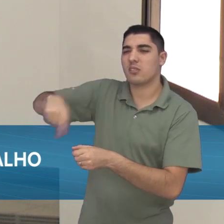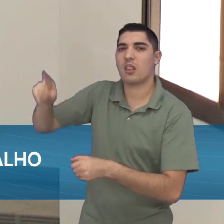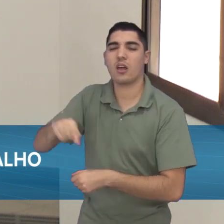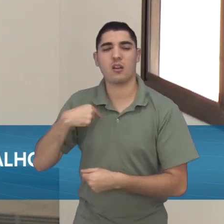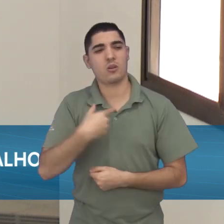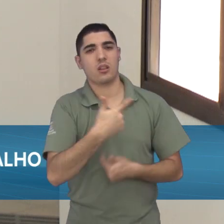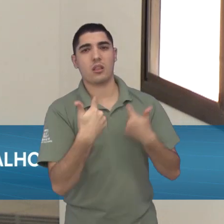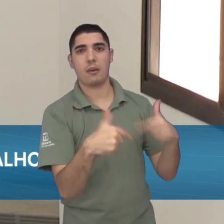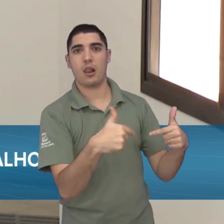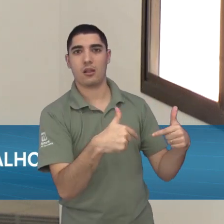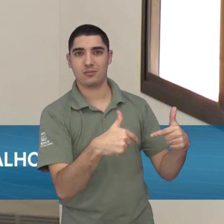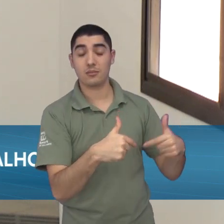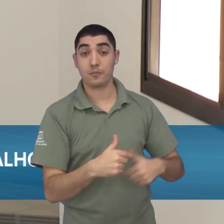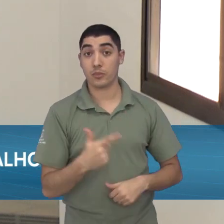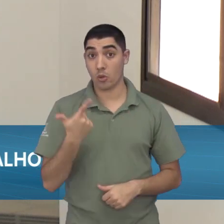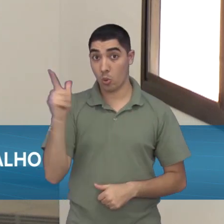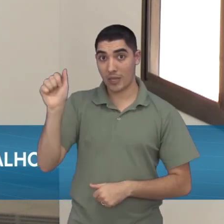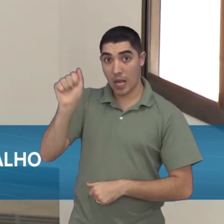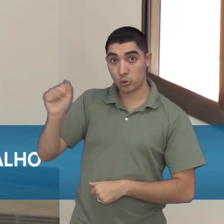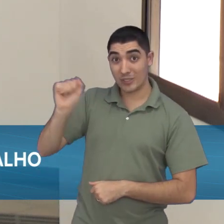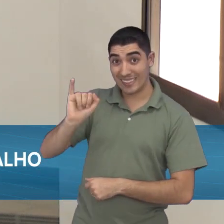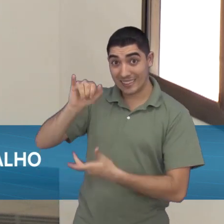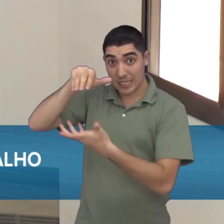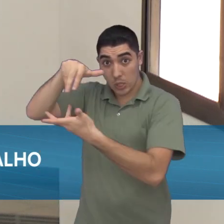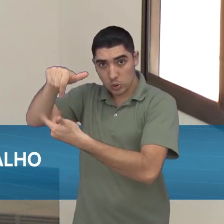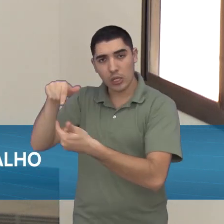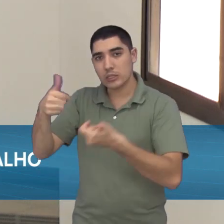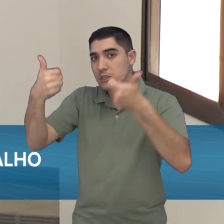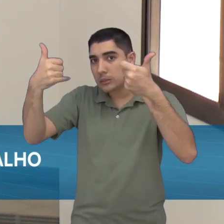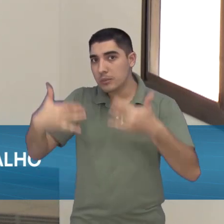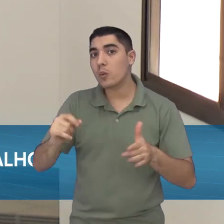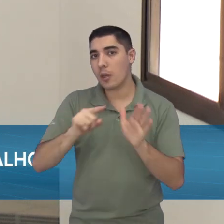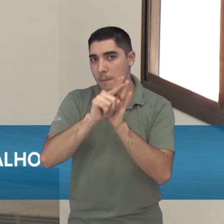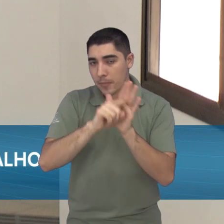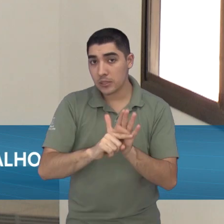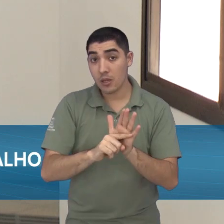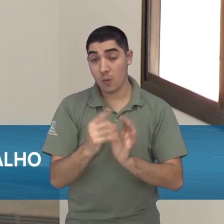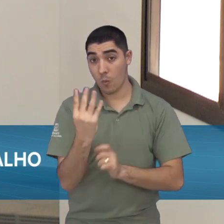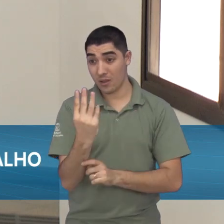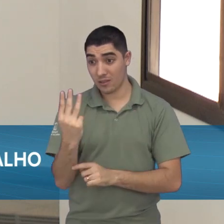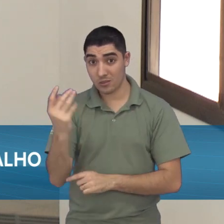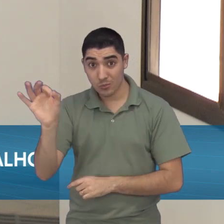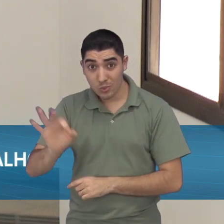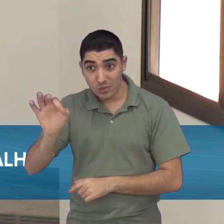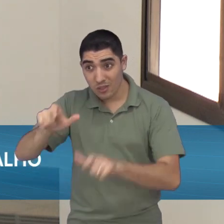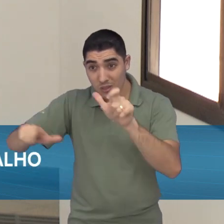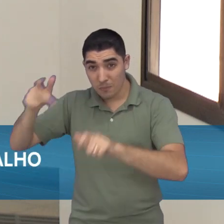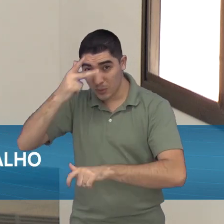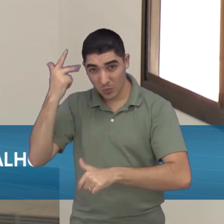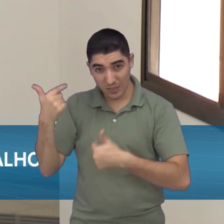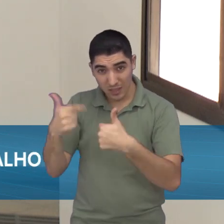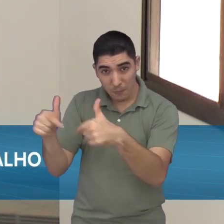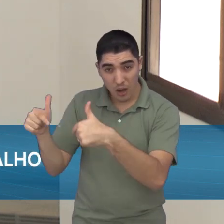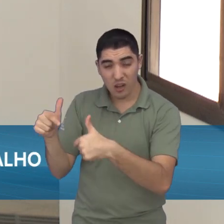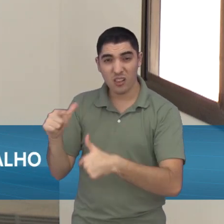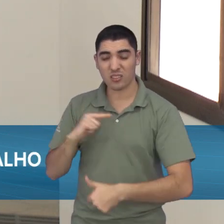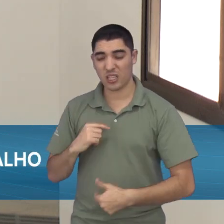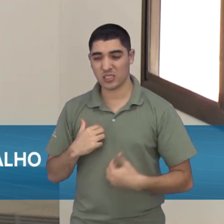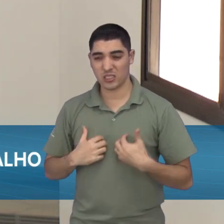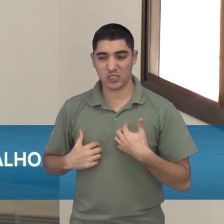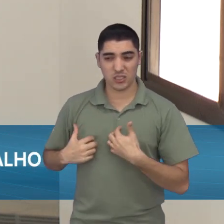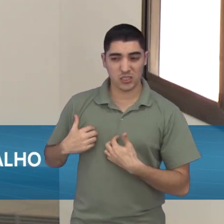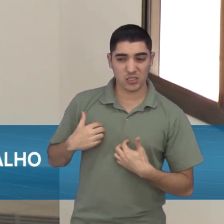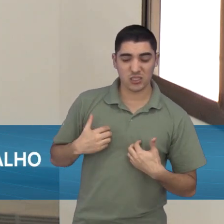uma associação internacional, mostrou que 43% dos trabalhadores têm receio de tirar férias. E